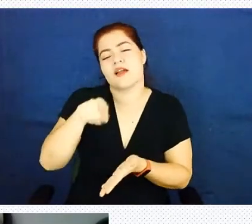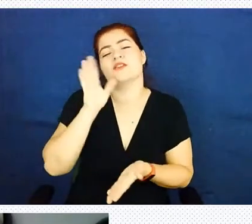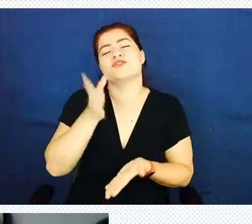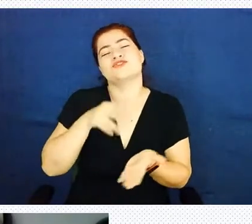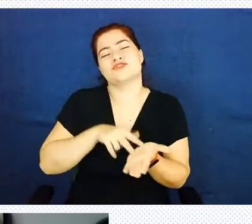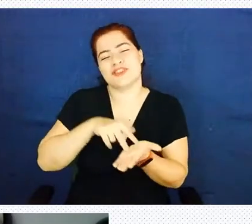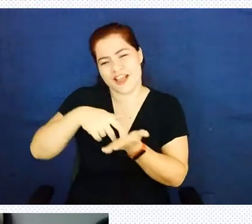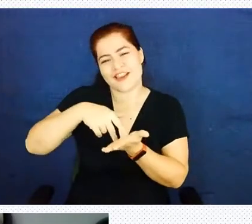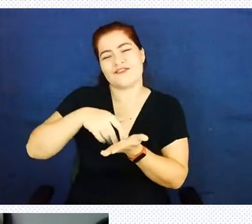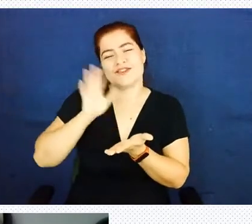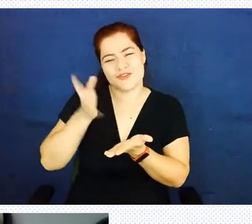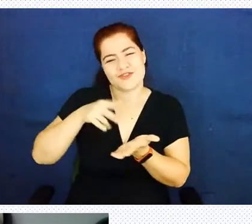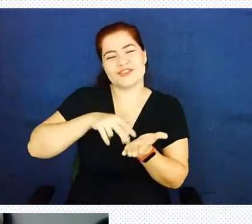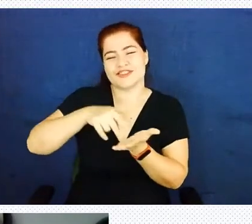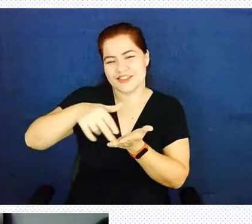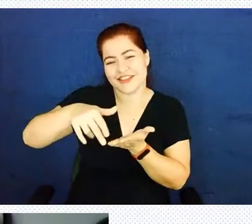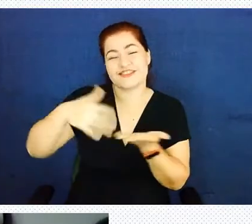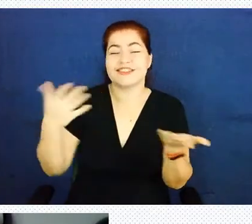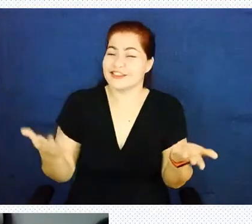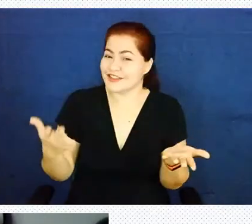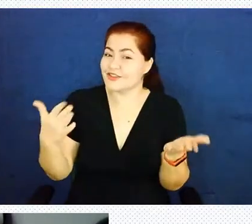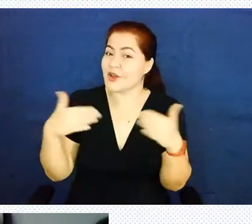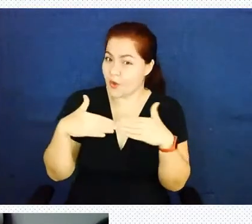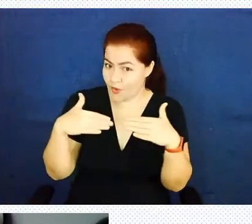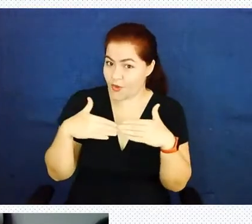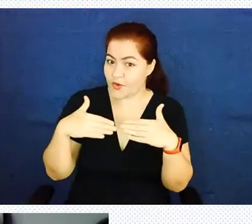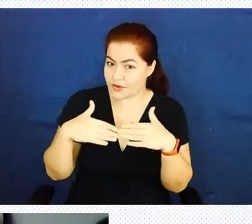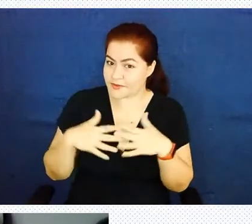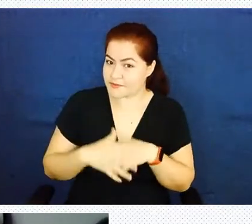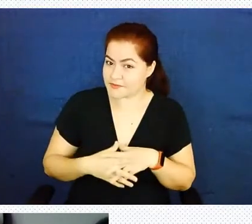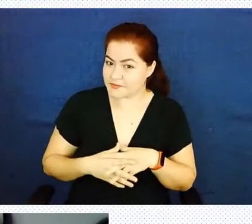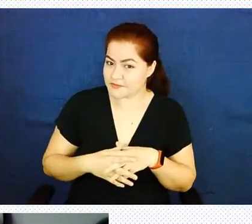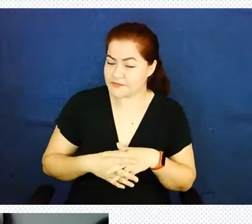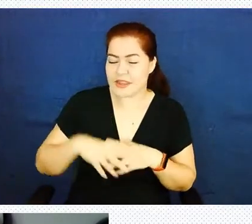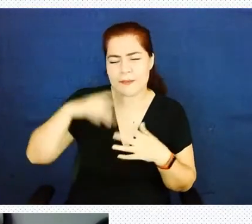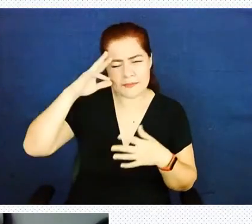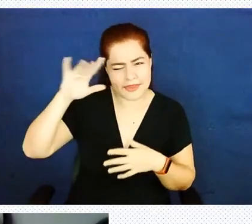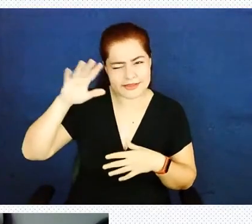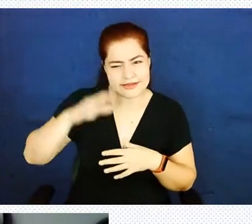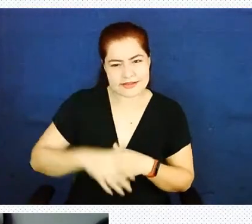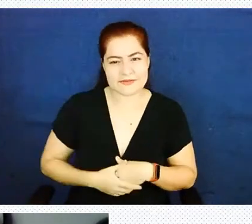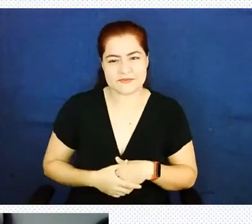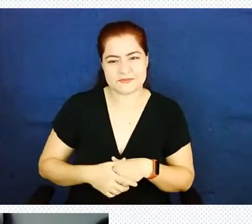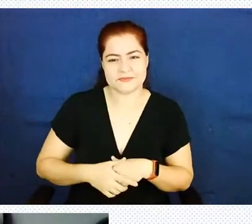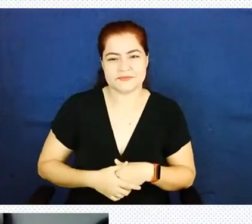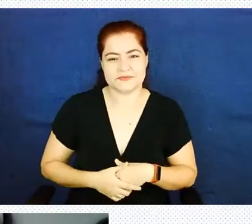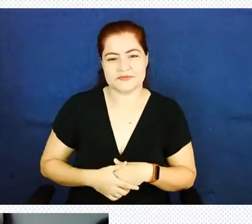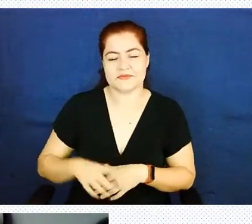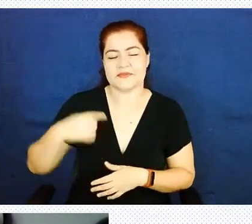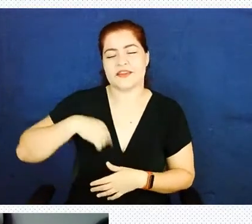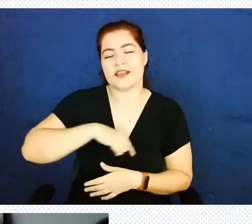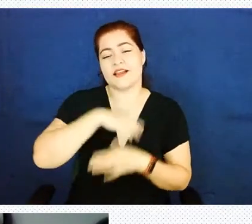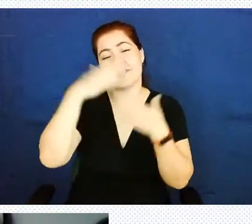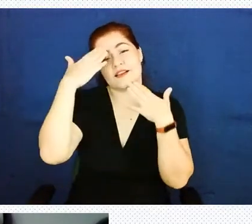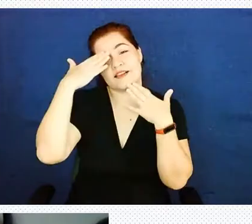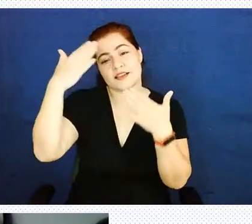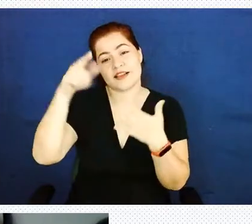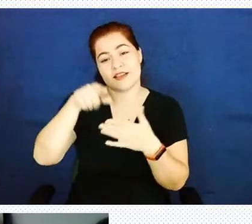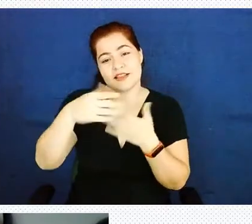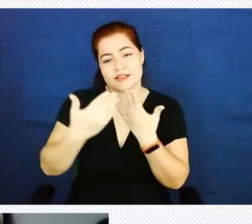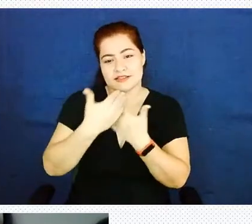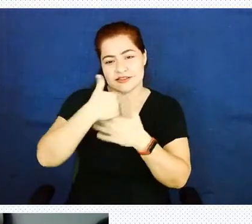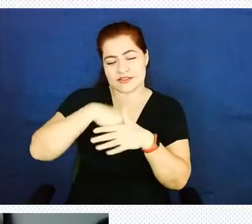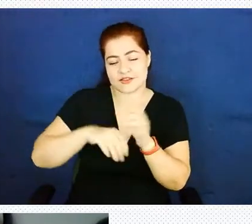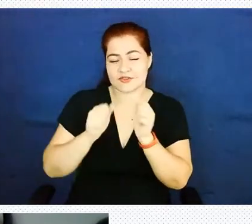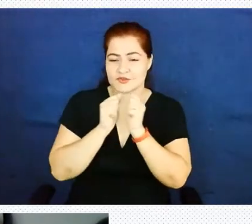levantou e já está andando. Concorda? Então pensa nisso. A gente agradece por tua